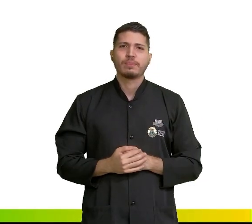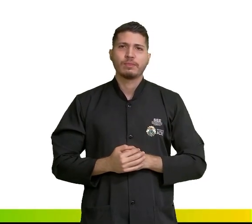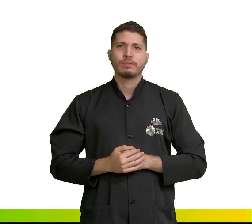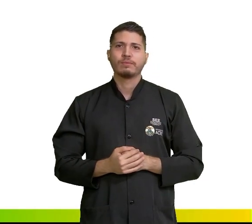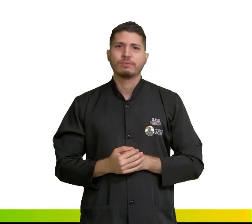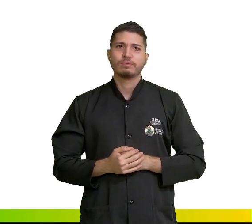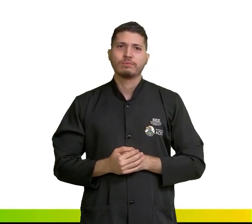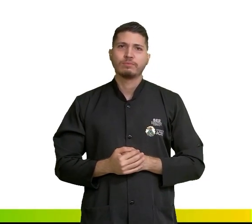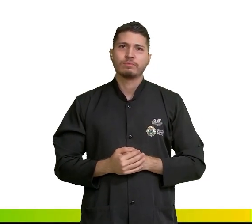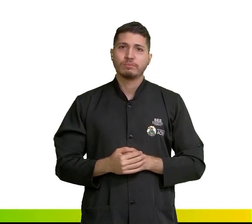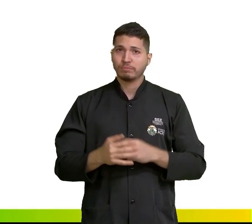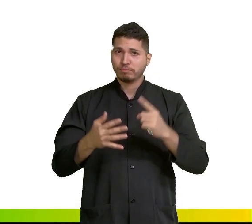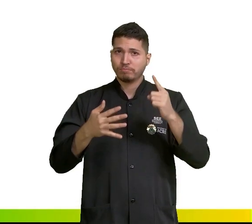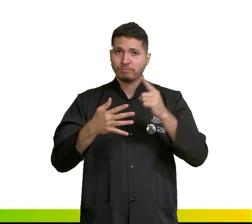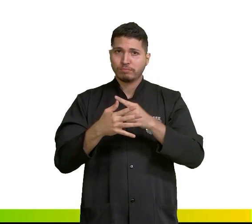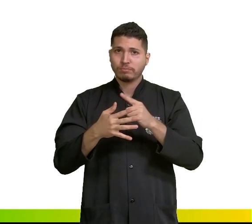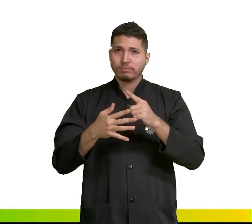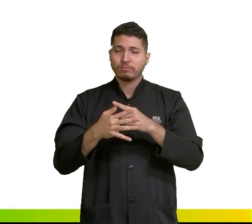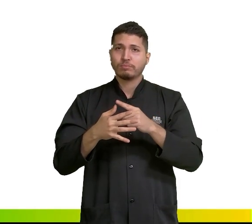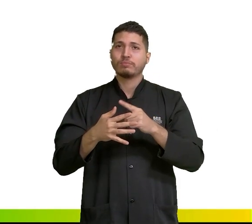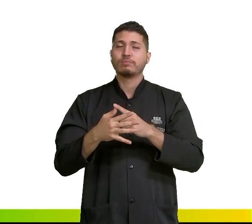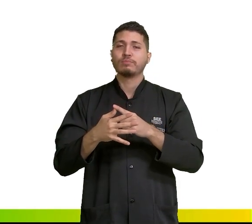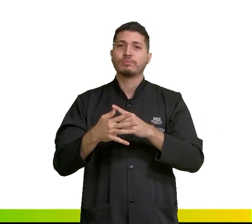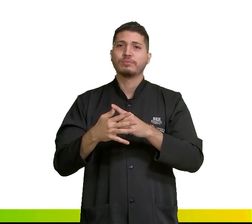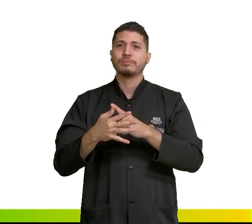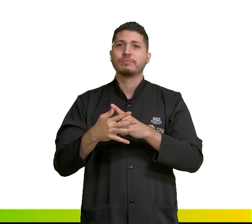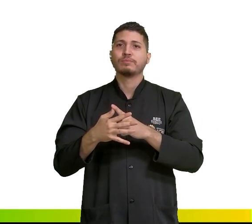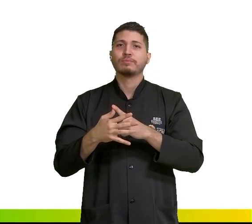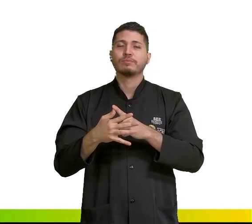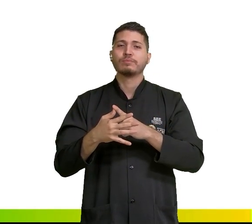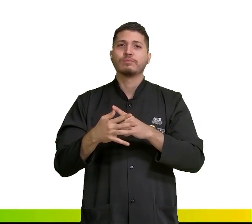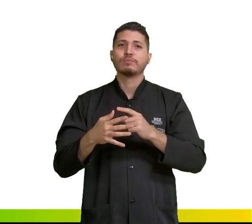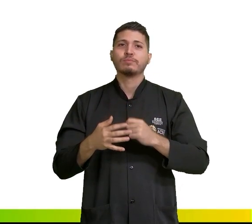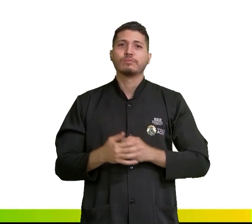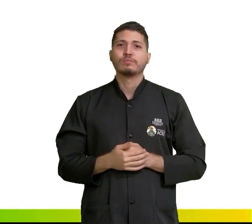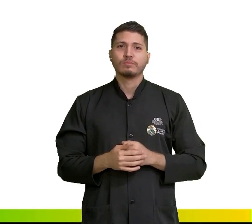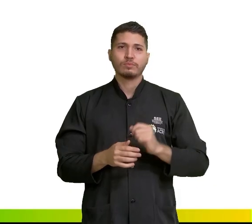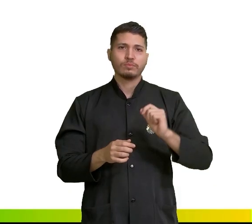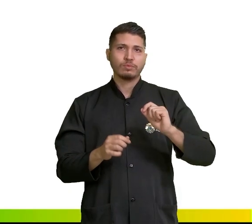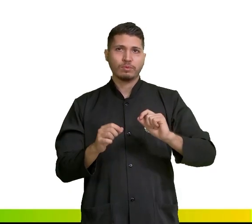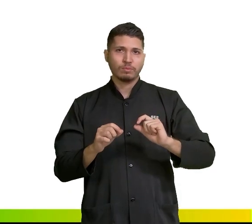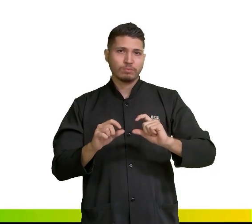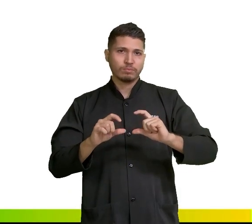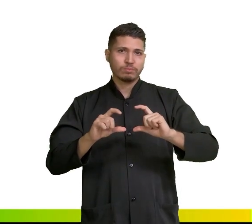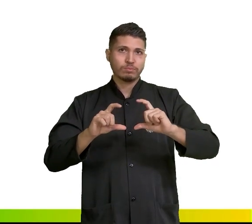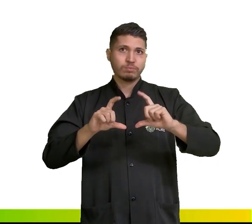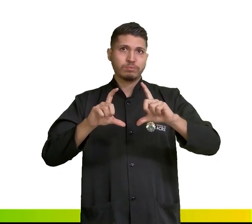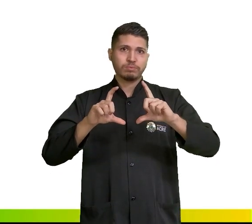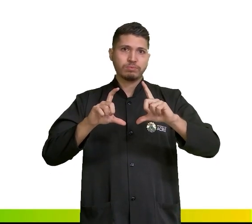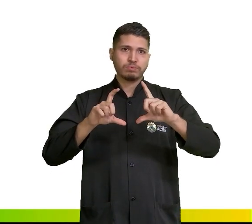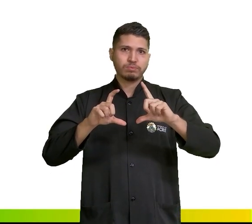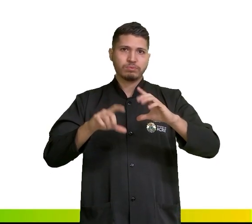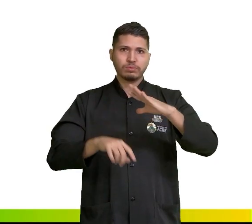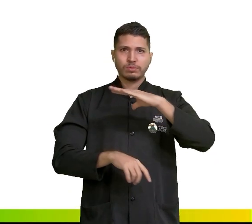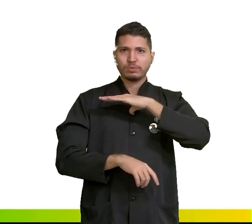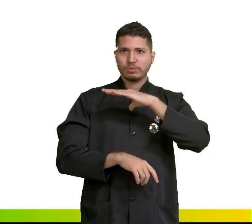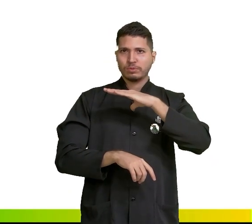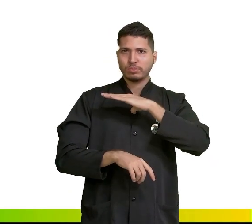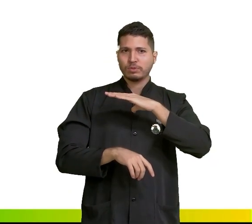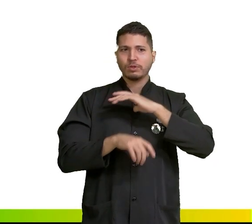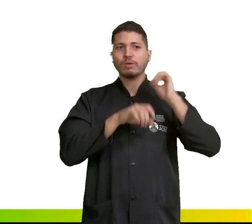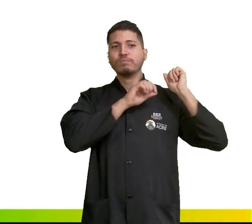Primeiro, uma das principais causas aqui que a gente pode citar é o crescimento urbano desordenado. À medida